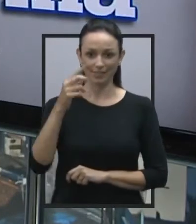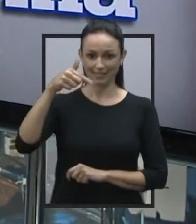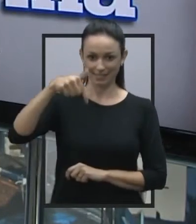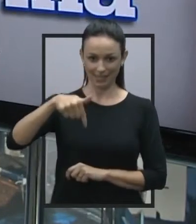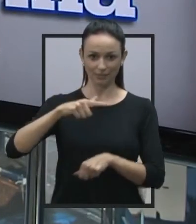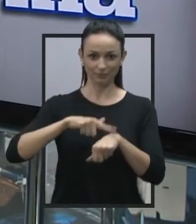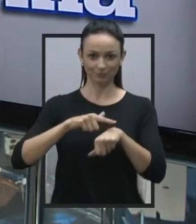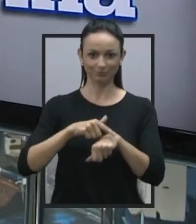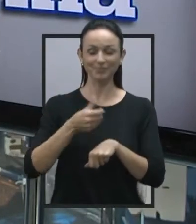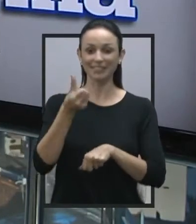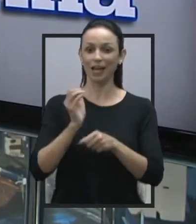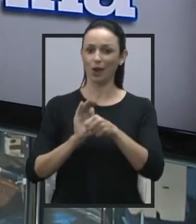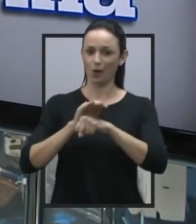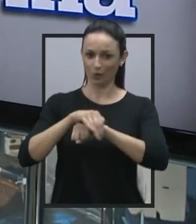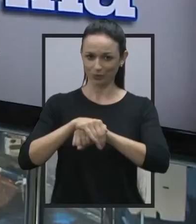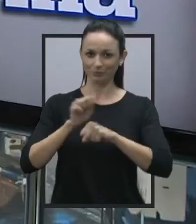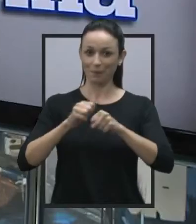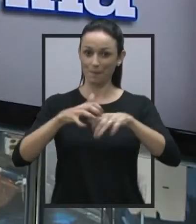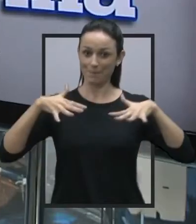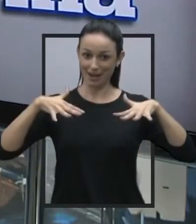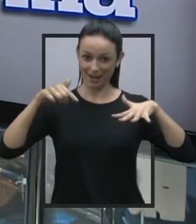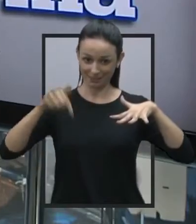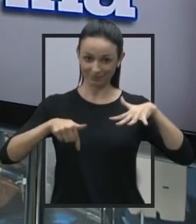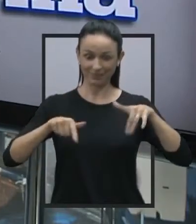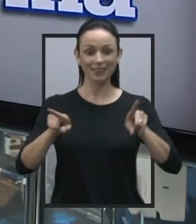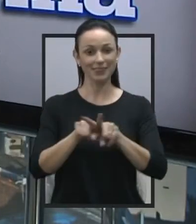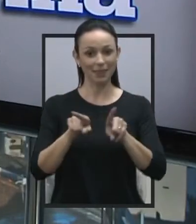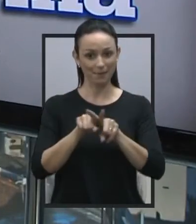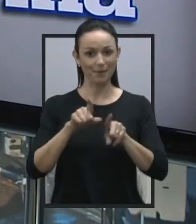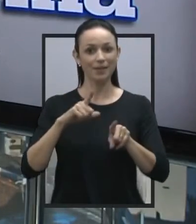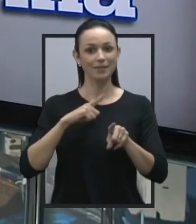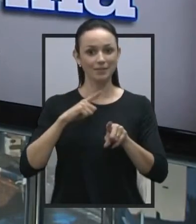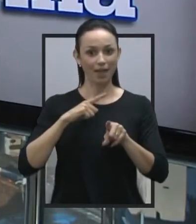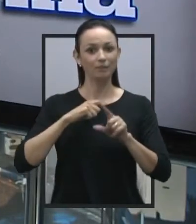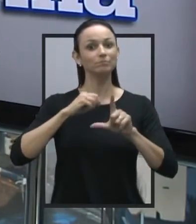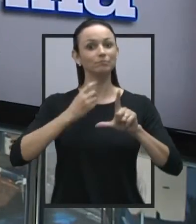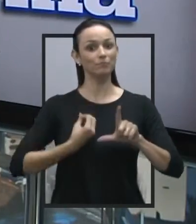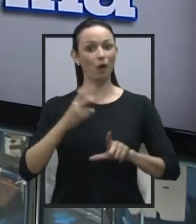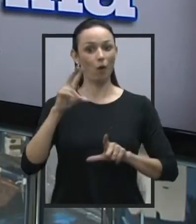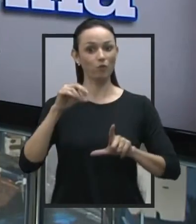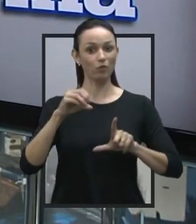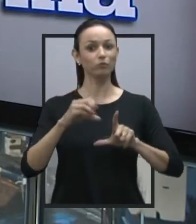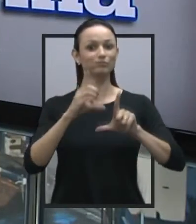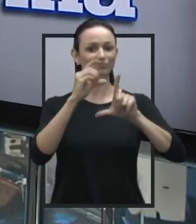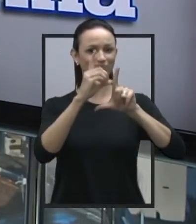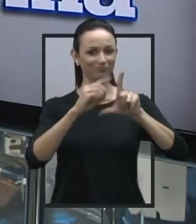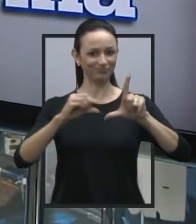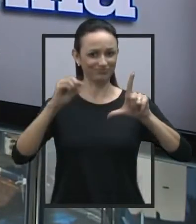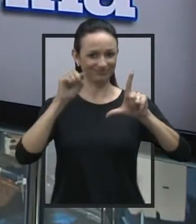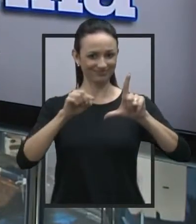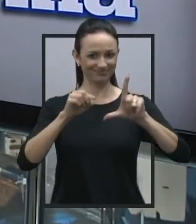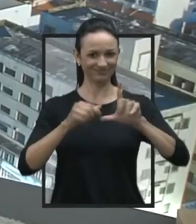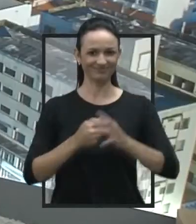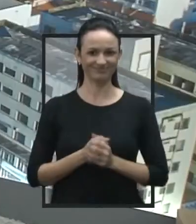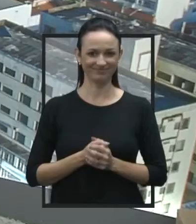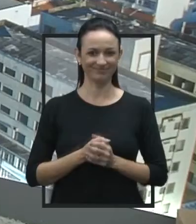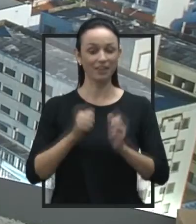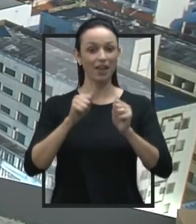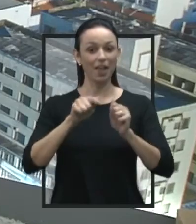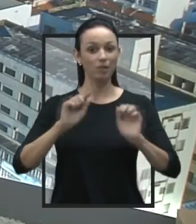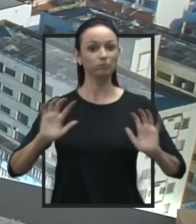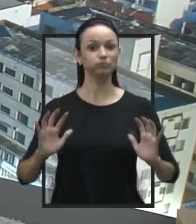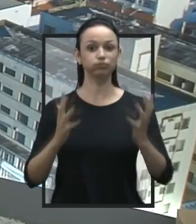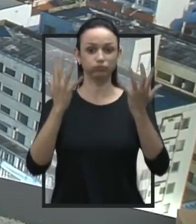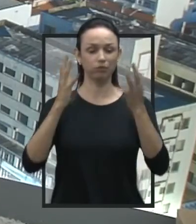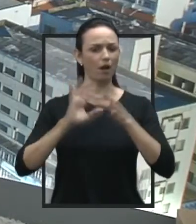dia 27, às 18 horas, no plenário. E também contará com transmissão ao vivo pela TV Câmara. O